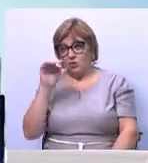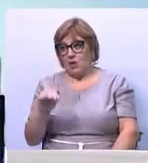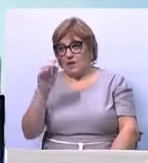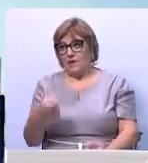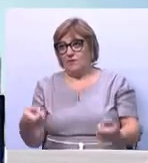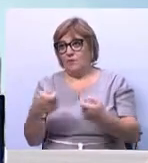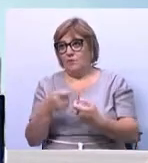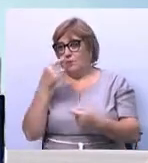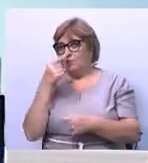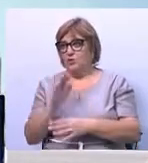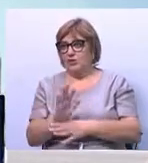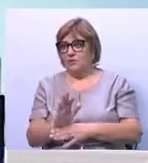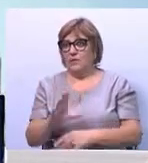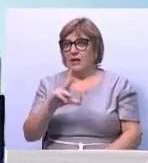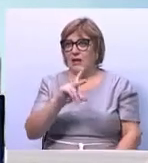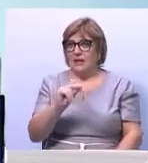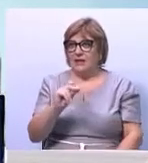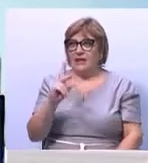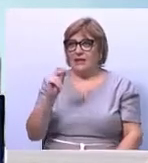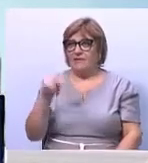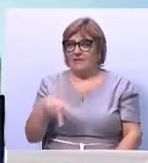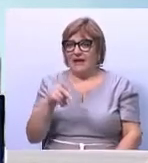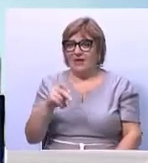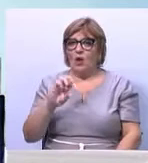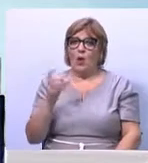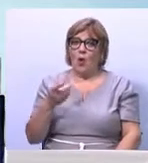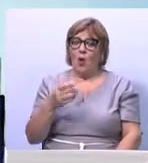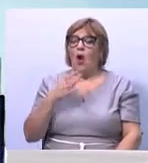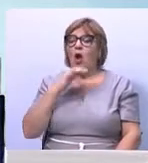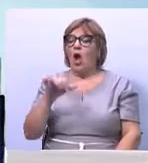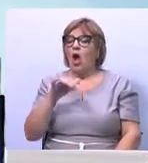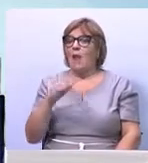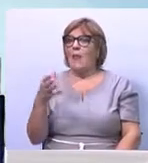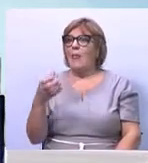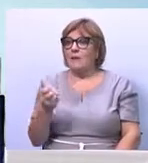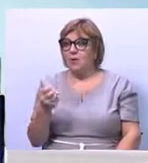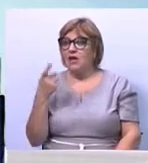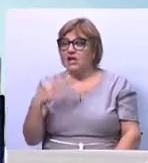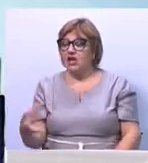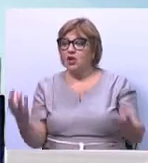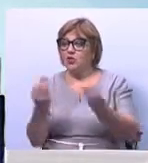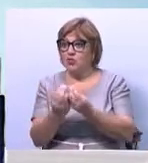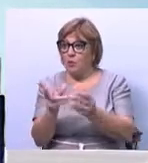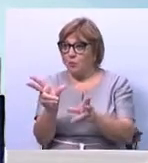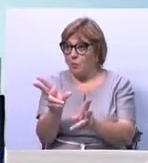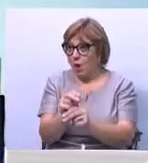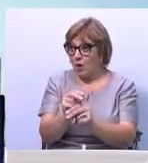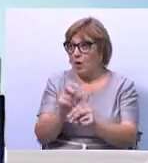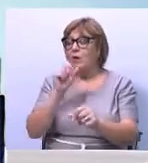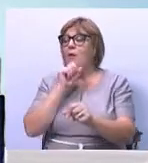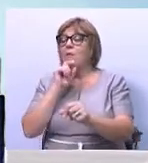idades, como por exemplo a lavanda e o óleo essencial de limão, a lavanda verdadeira. Juntando estes dois óleos essenciais, vamos ter aqui